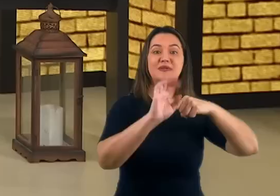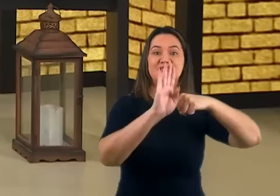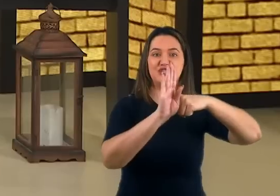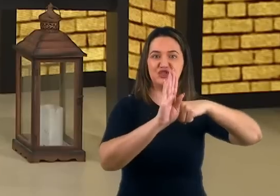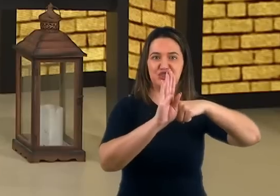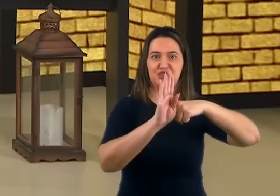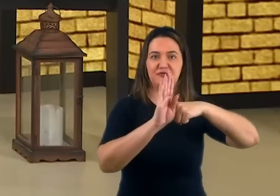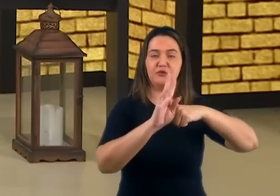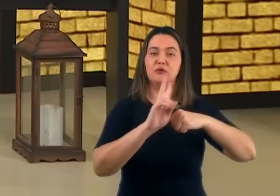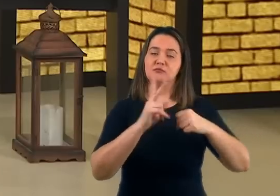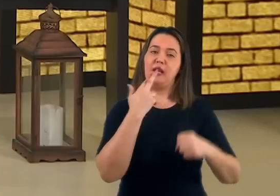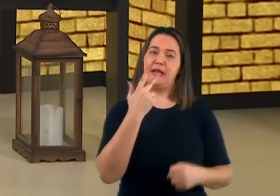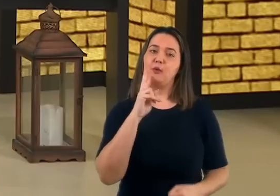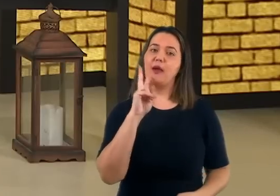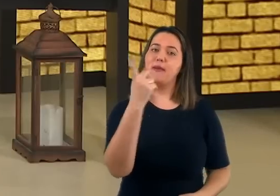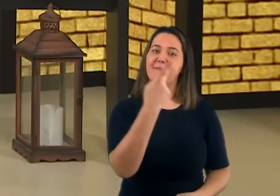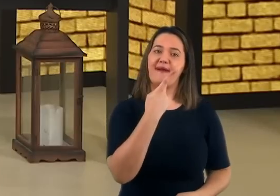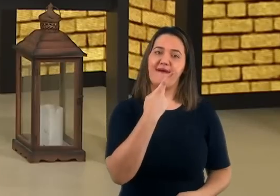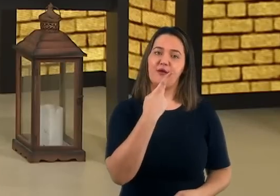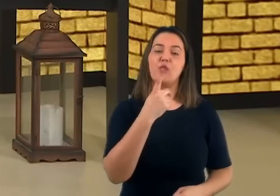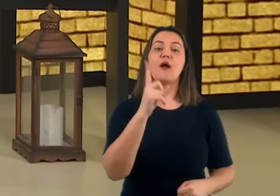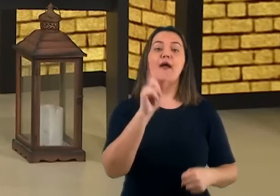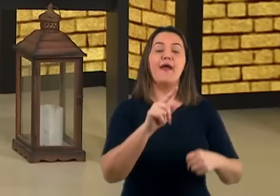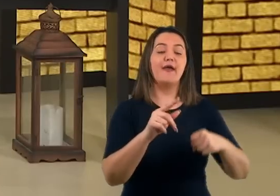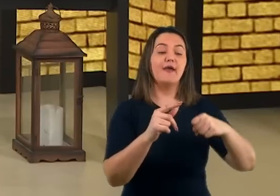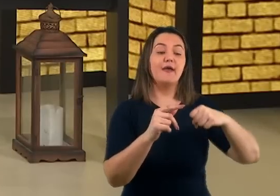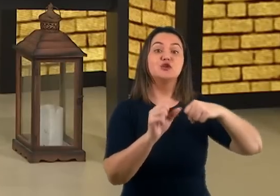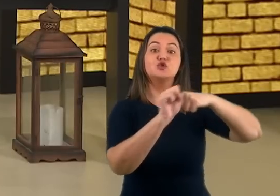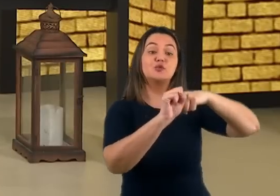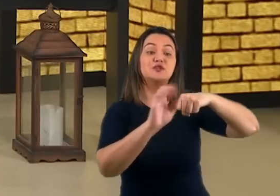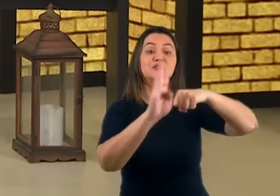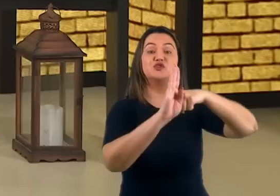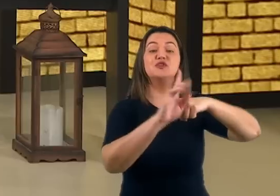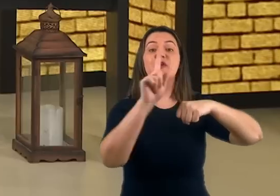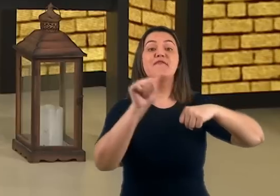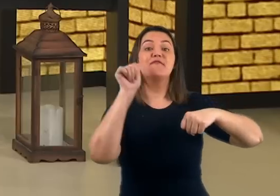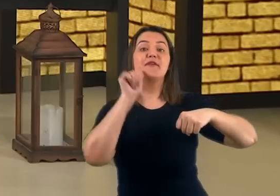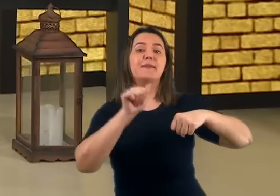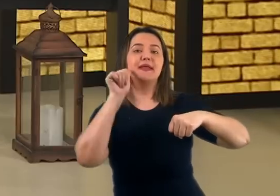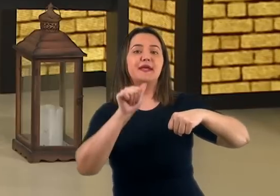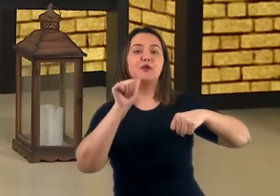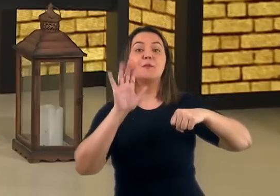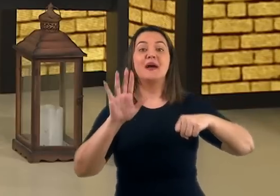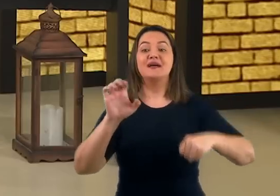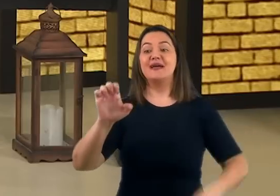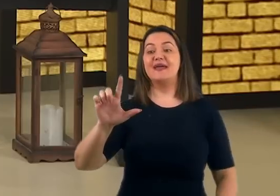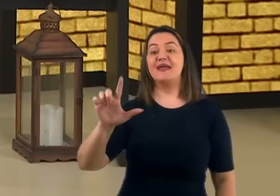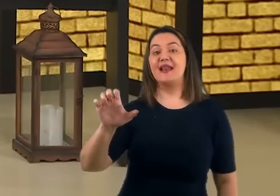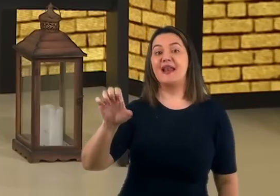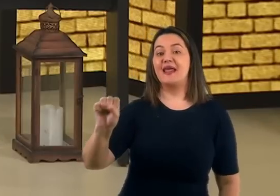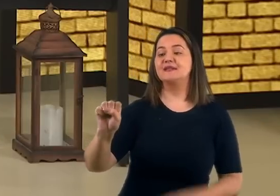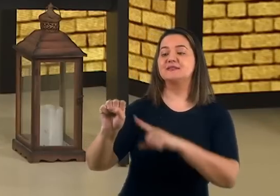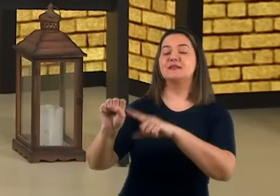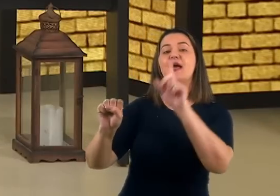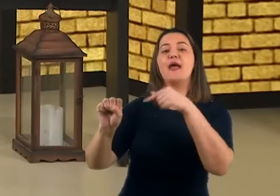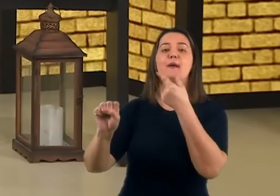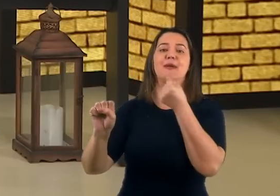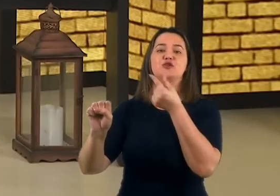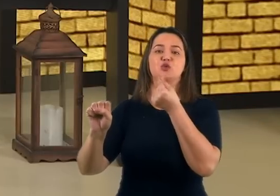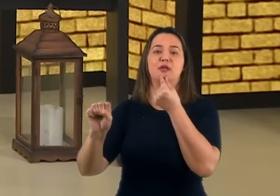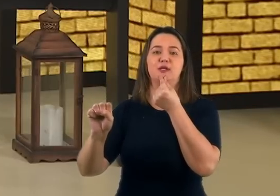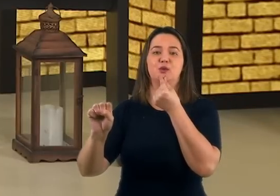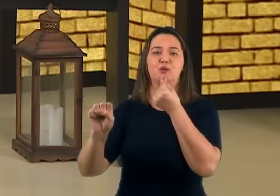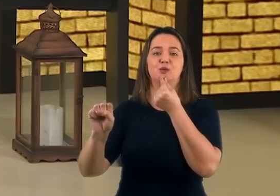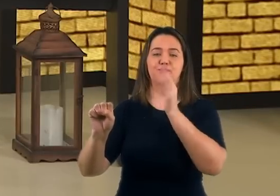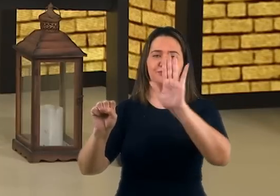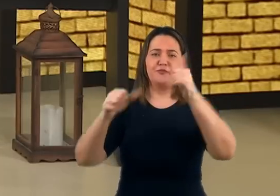em hebraico são femininos, mas o pronome eles, no versículo 9, é masculino. Eu